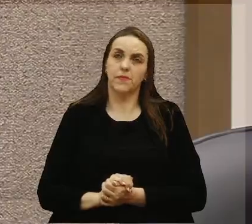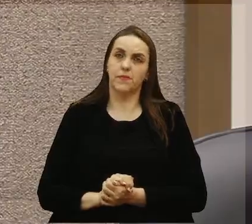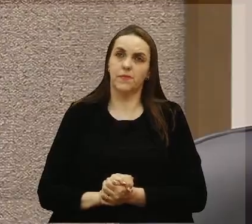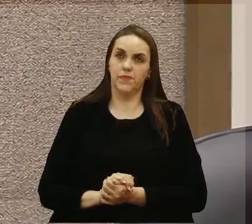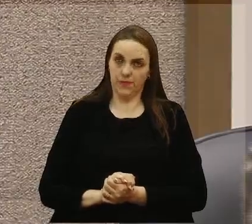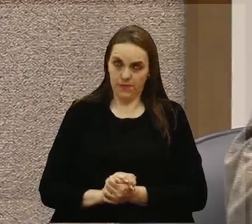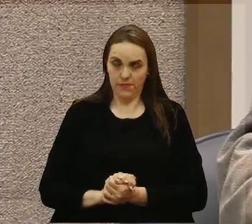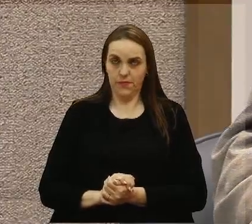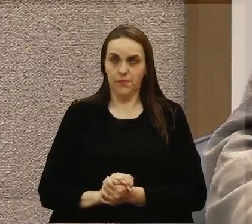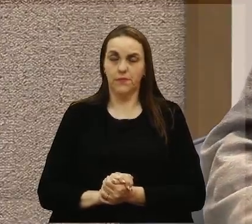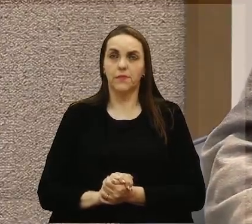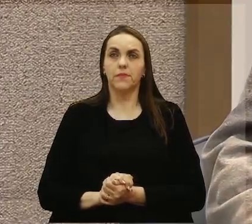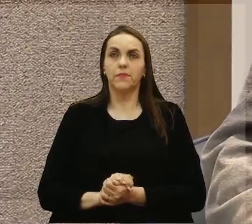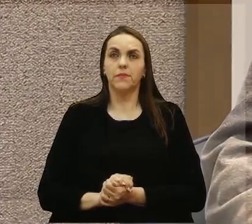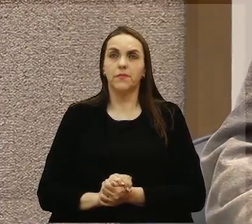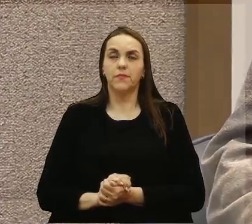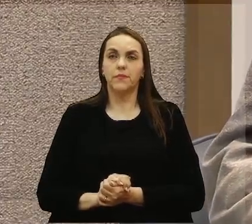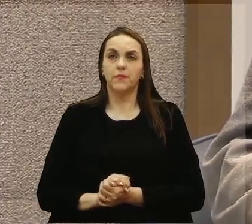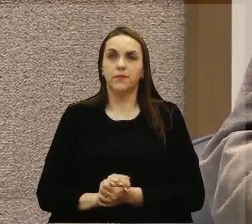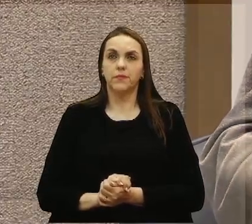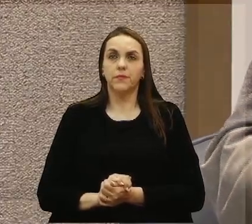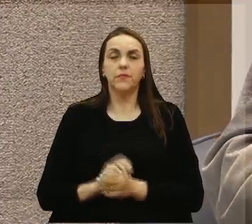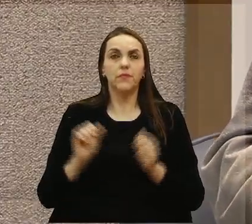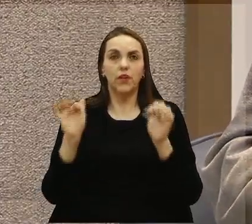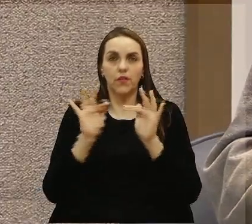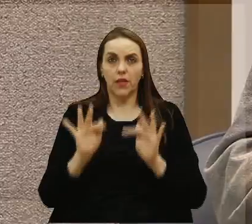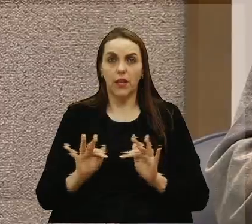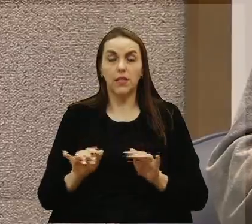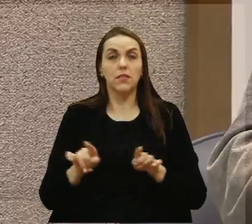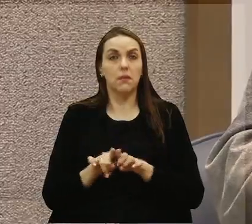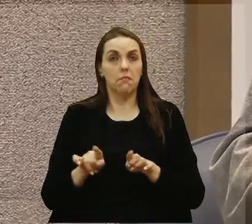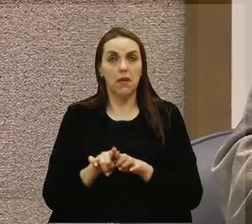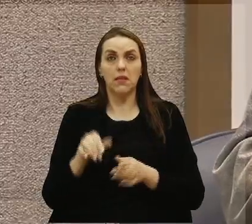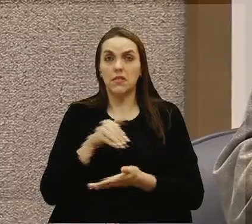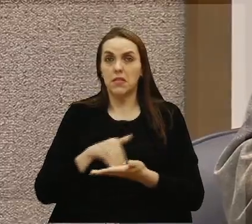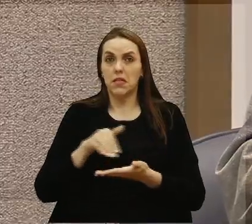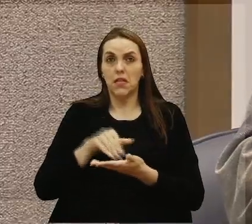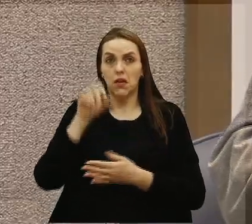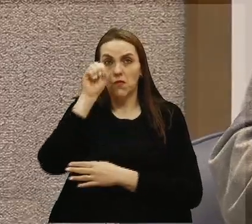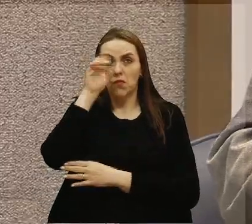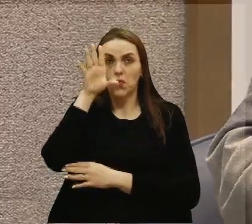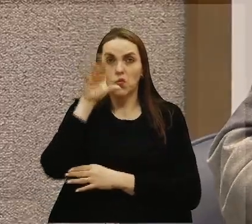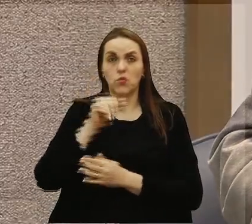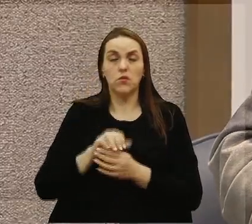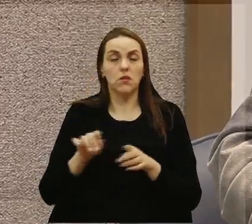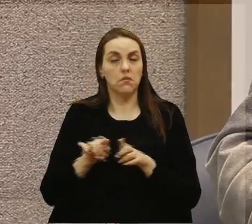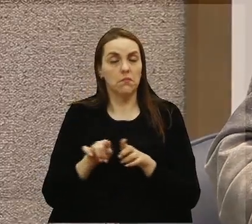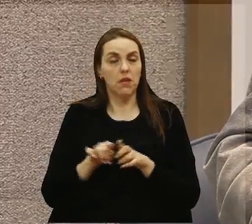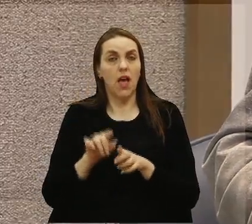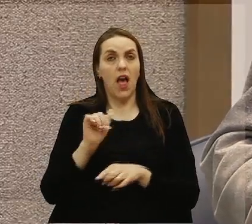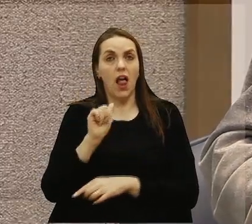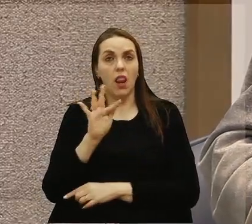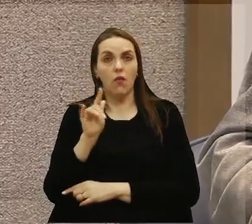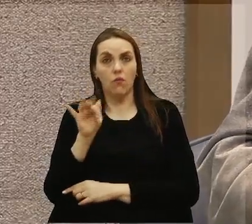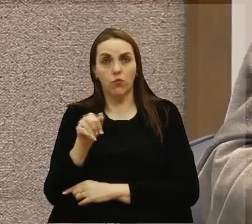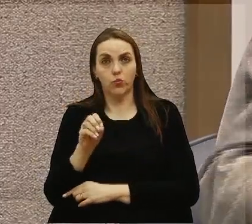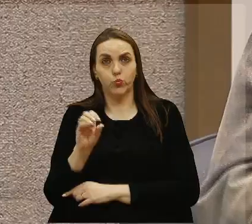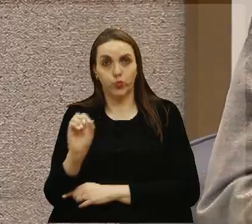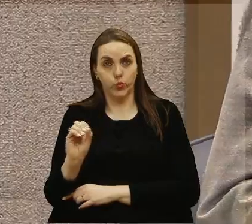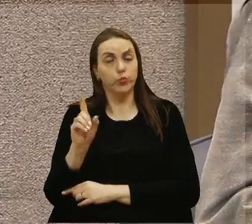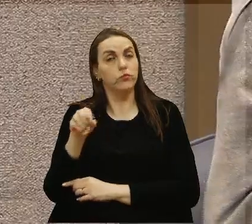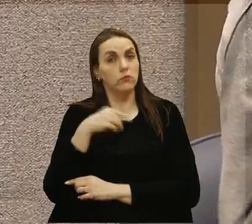Então, eu também estou feliz com o secretário Fiuza e o Alfonso. Fiz 2 indicações